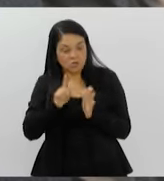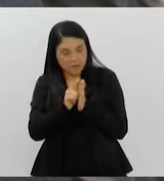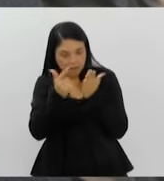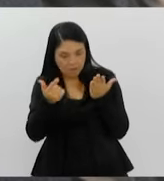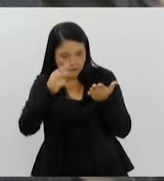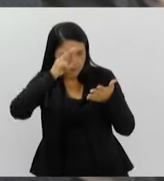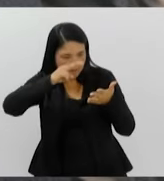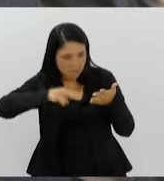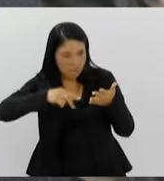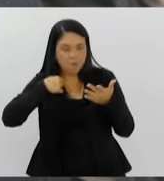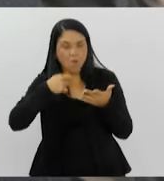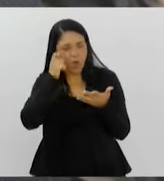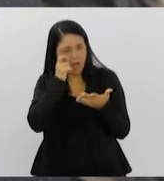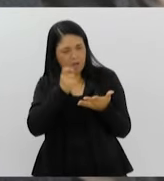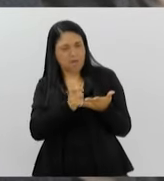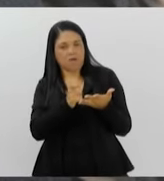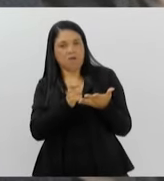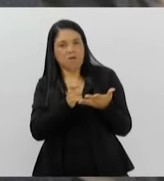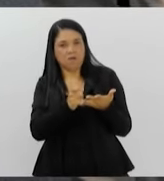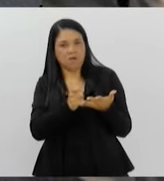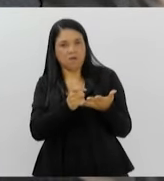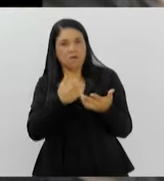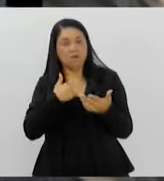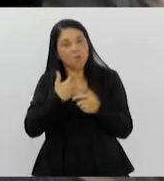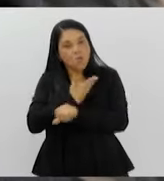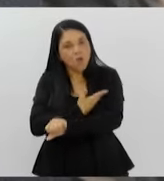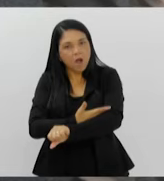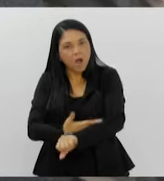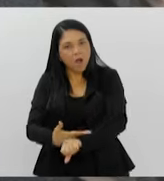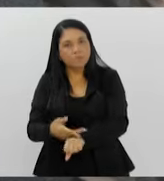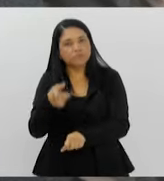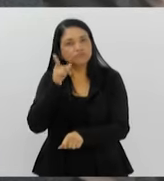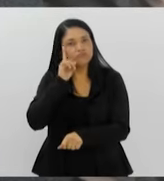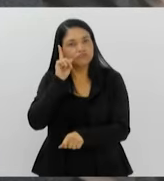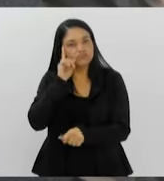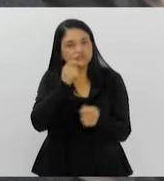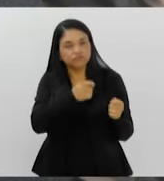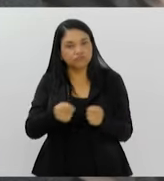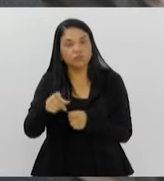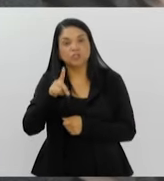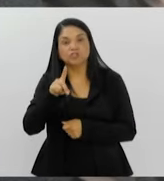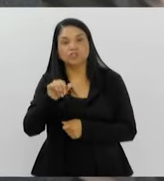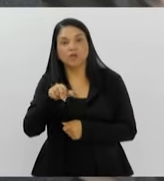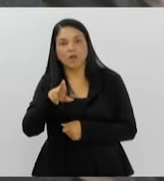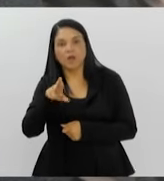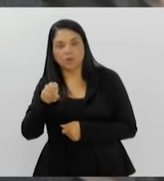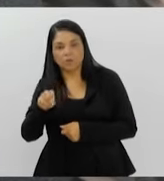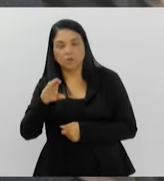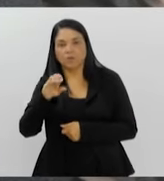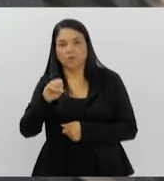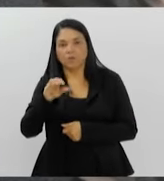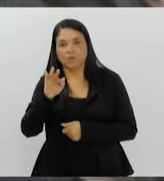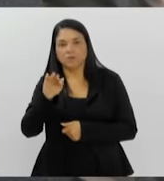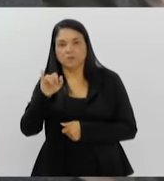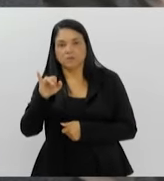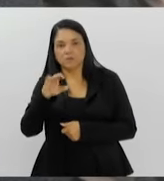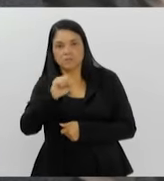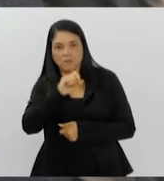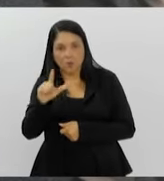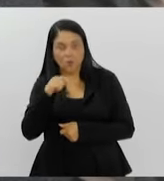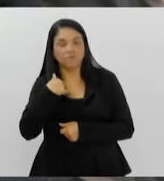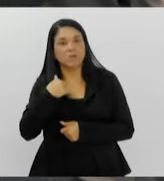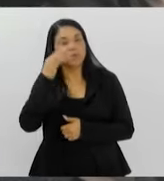atenção senhor presidente que eu tenho hábito rotineiro de ler o diário oficial porque é a maneira que a gente